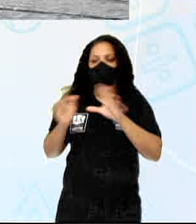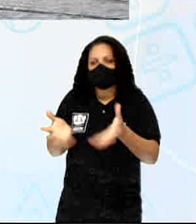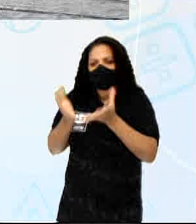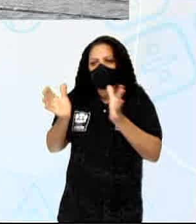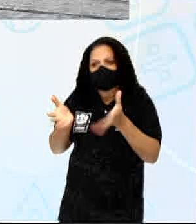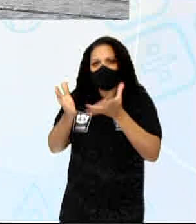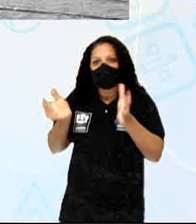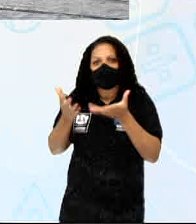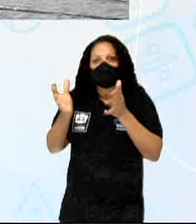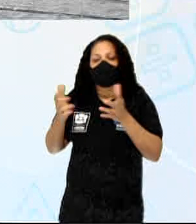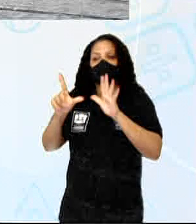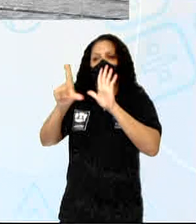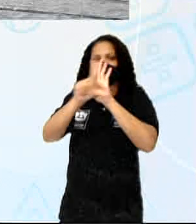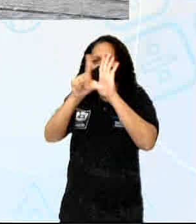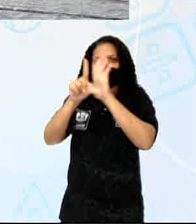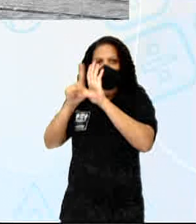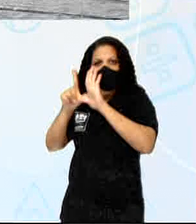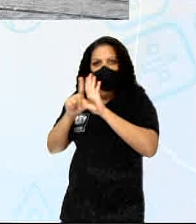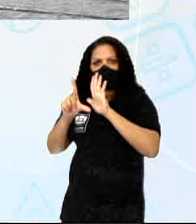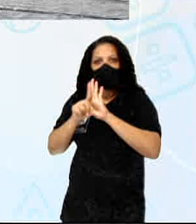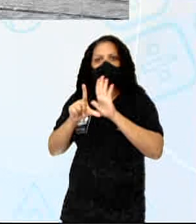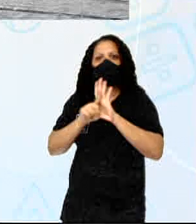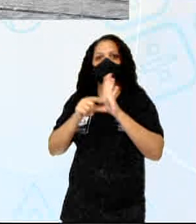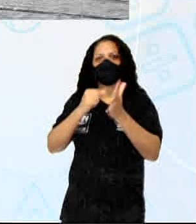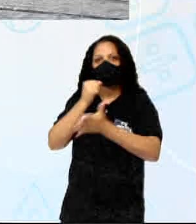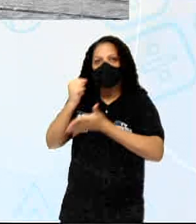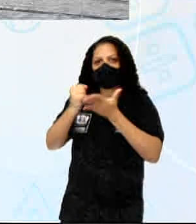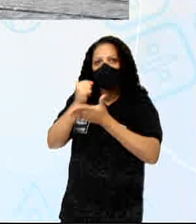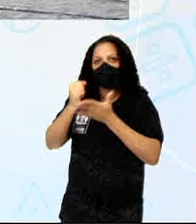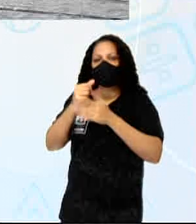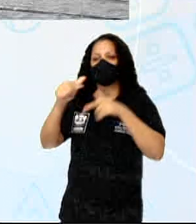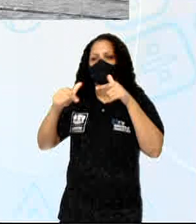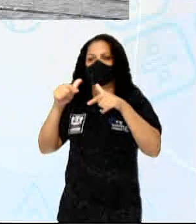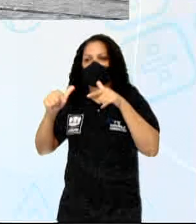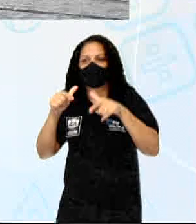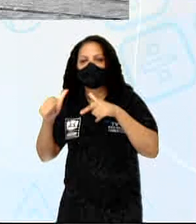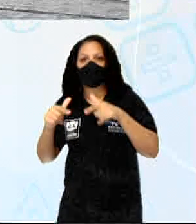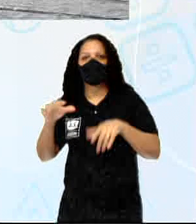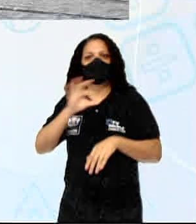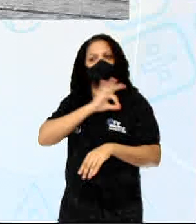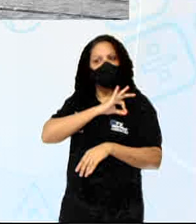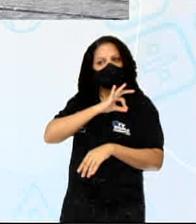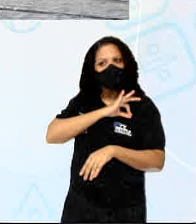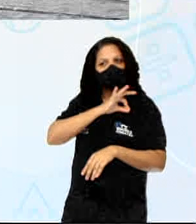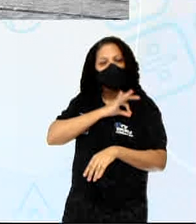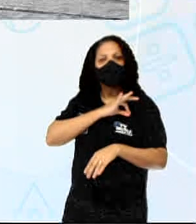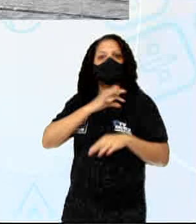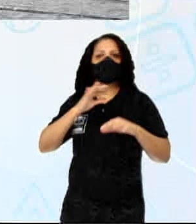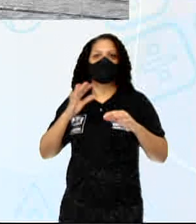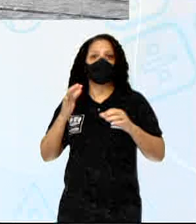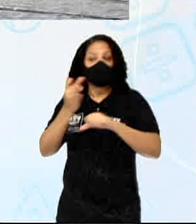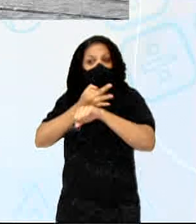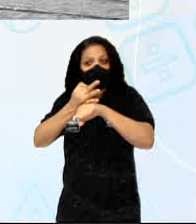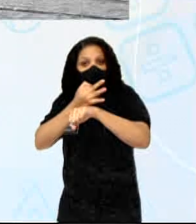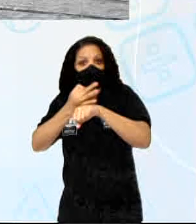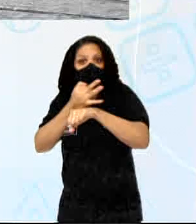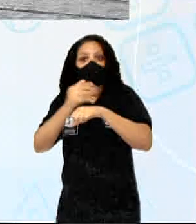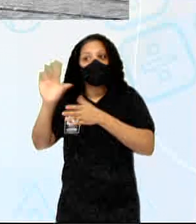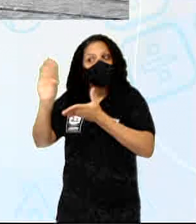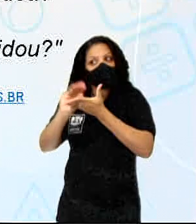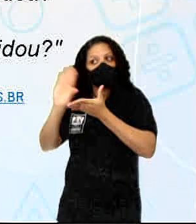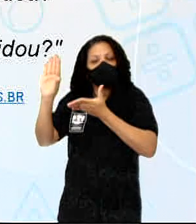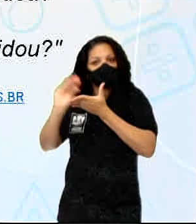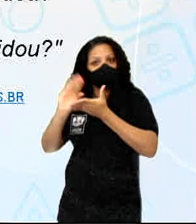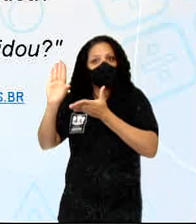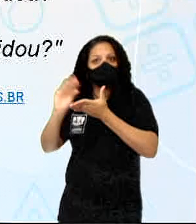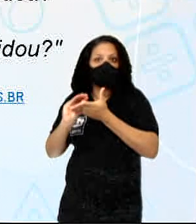garantia de leis fundamentais para os trabalhos, né, como o salário mínimo, as férias remuneradas, a jornada de 8 horas diárias